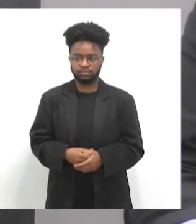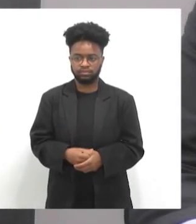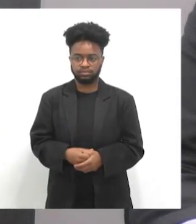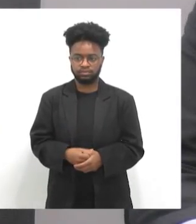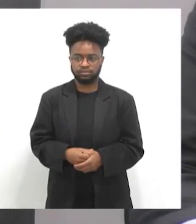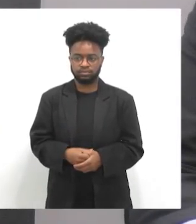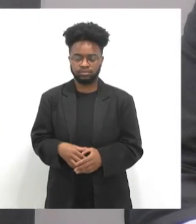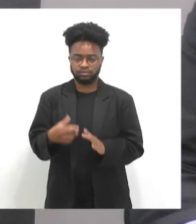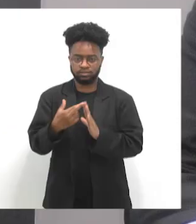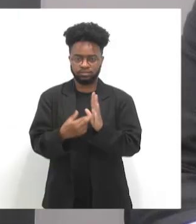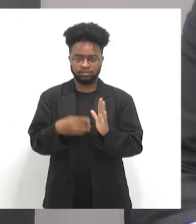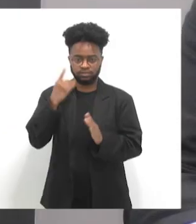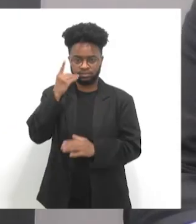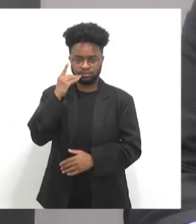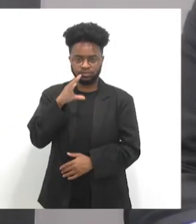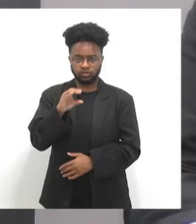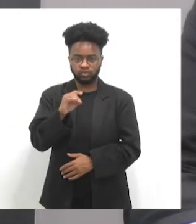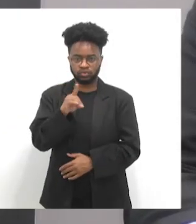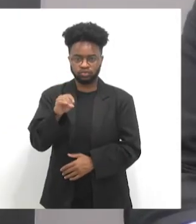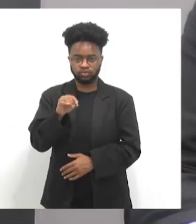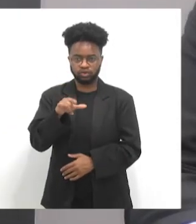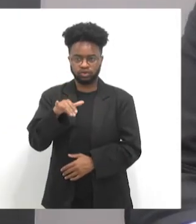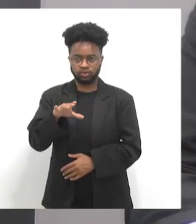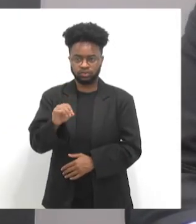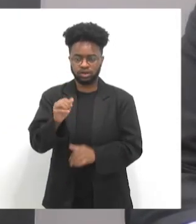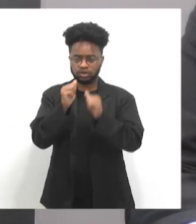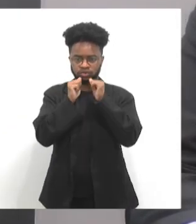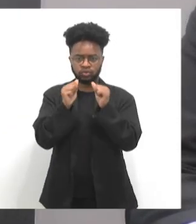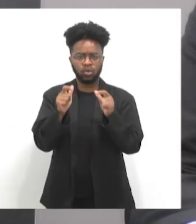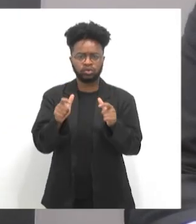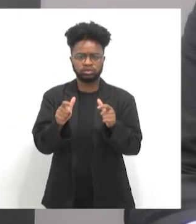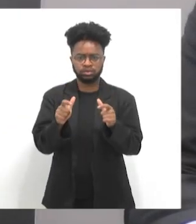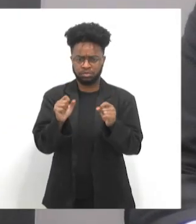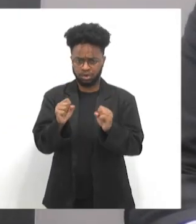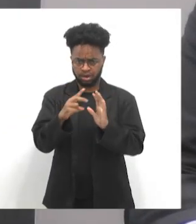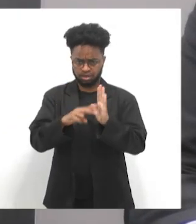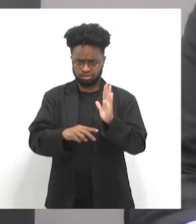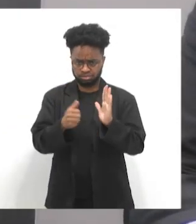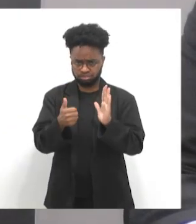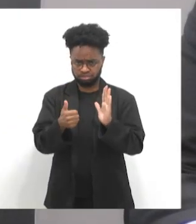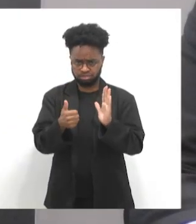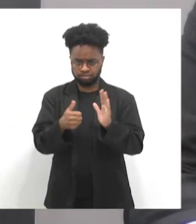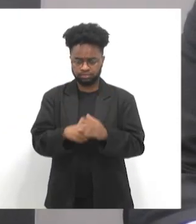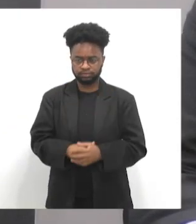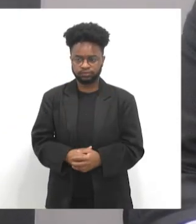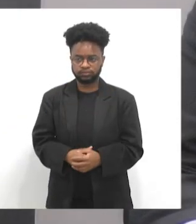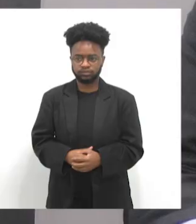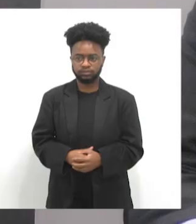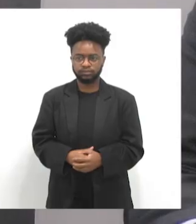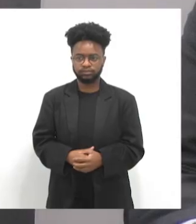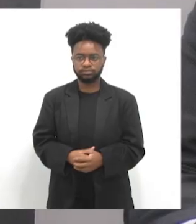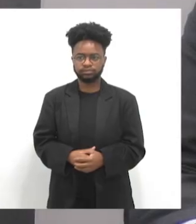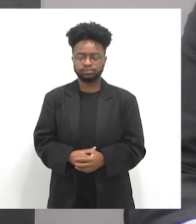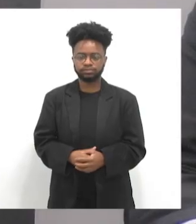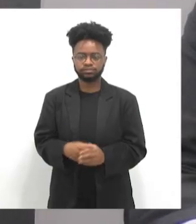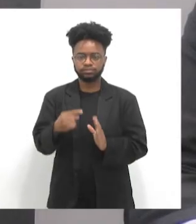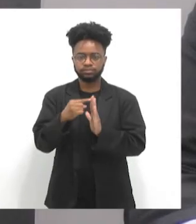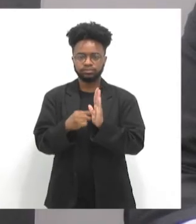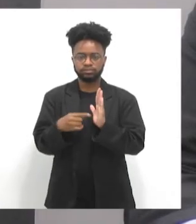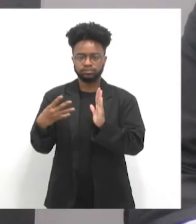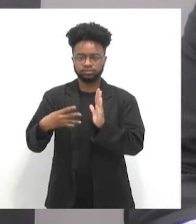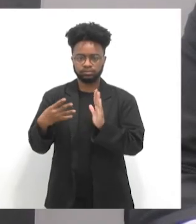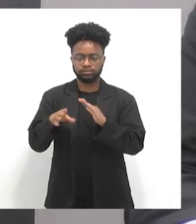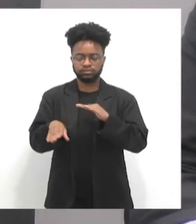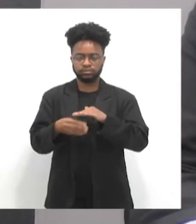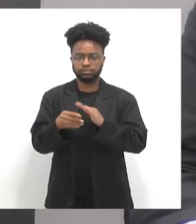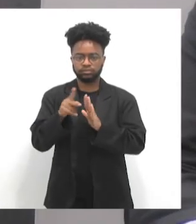sobre a relatoria do deputado Vinícius Cosolino, assessoria do deputado. Podemos ler os pareceres? Então, item 4, emendas